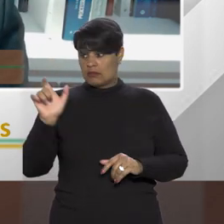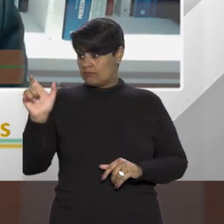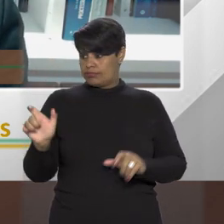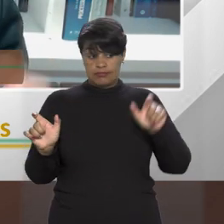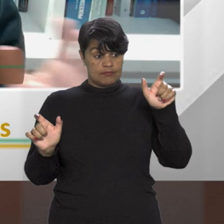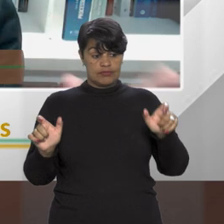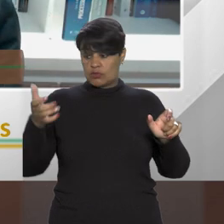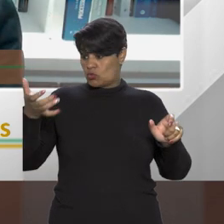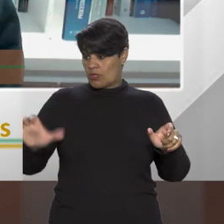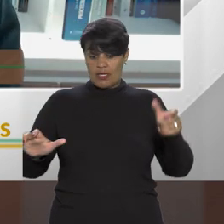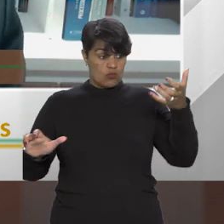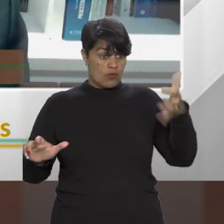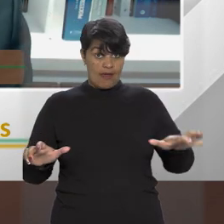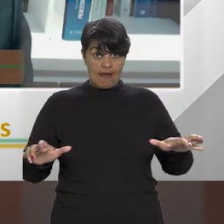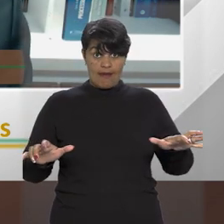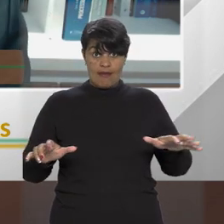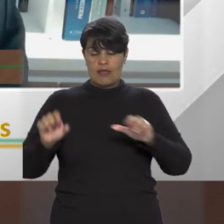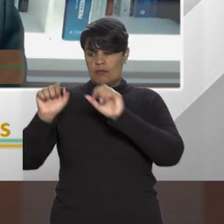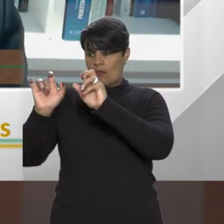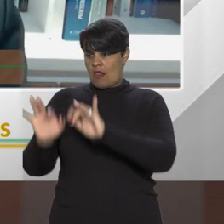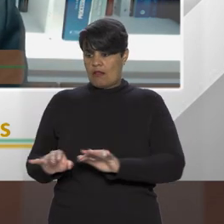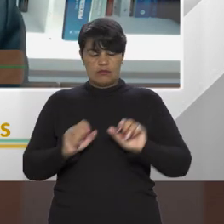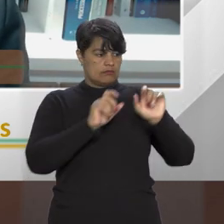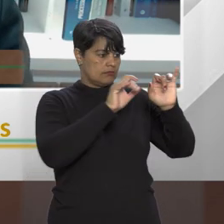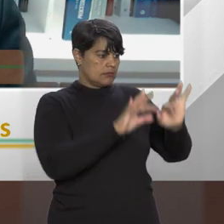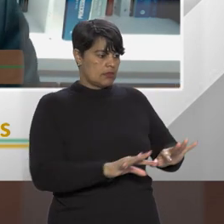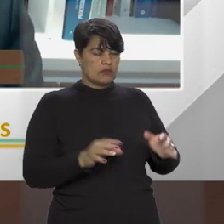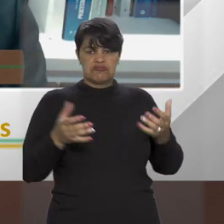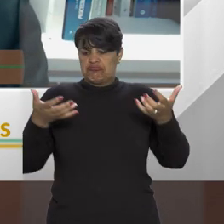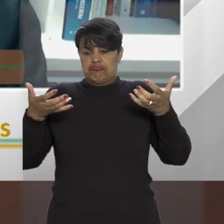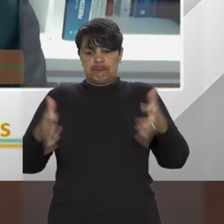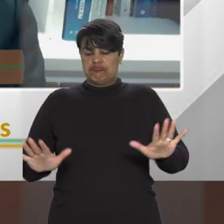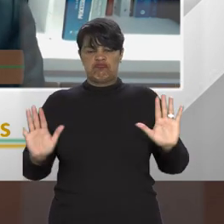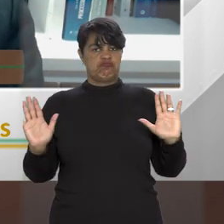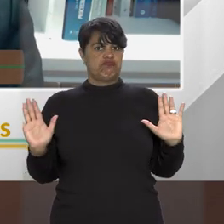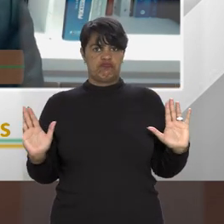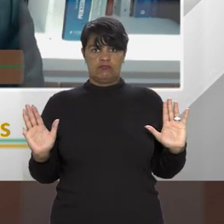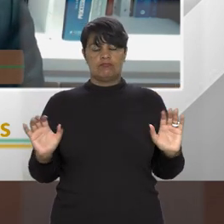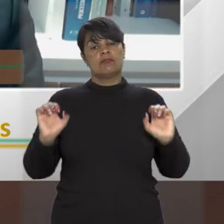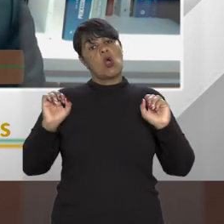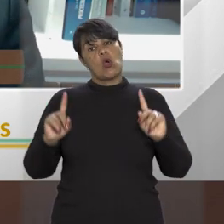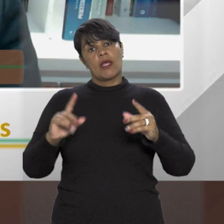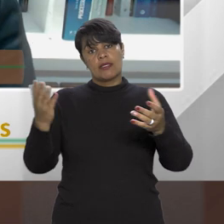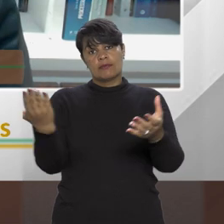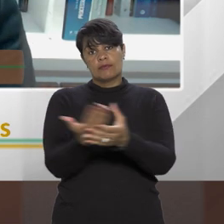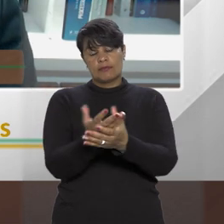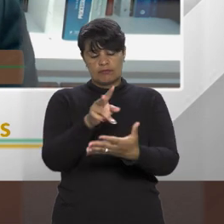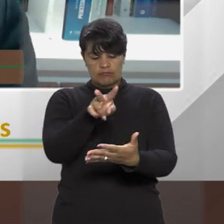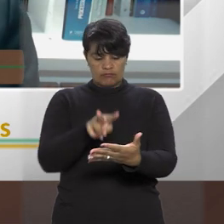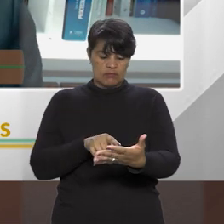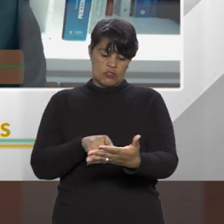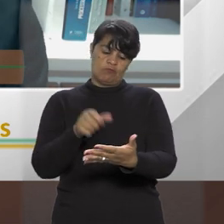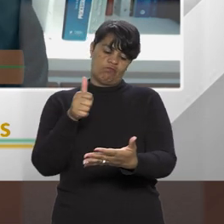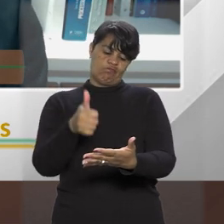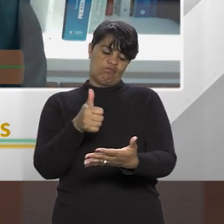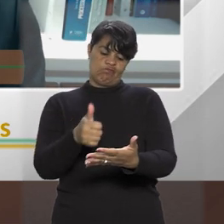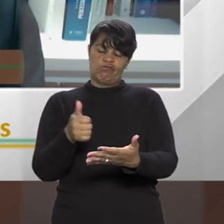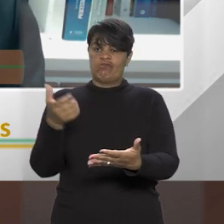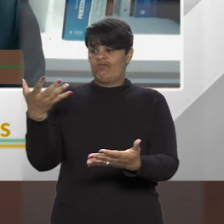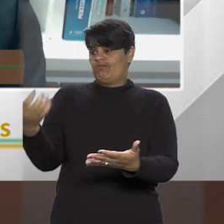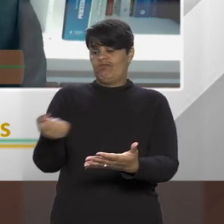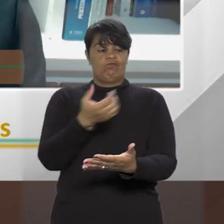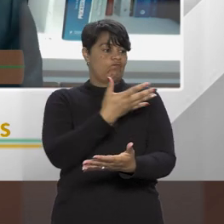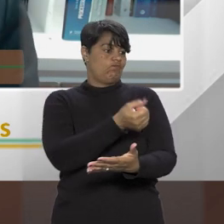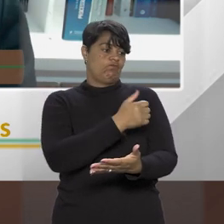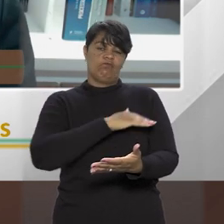que não quer, o juiz, em tese, é obrigado a designar a audiência prevista no artigo 334. A gente sabe já de